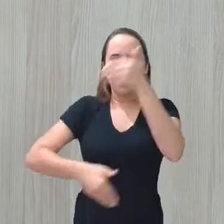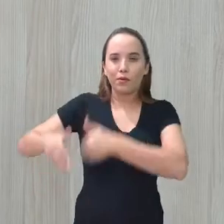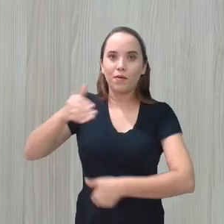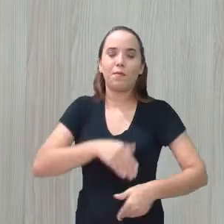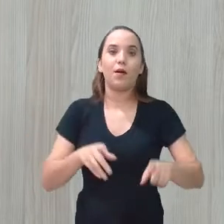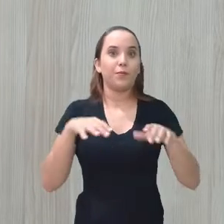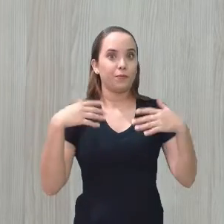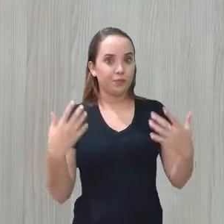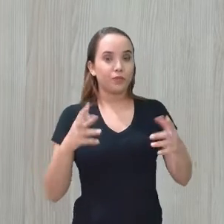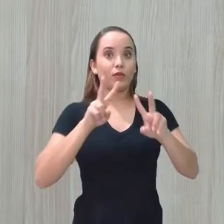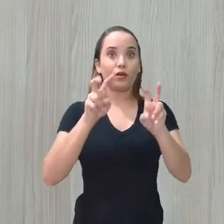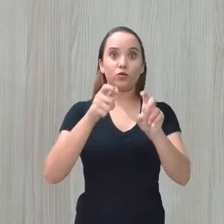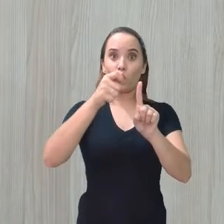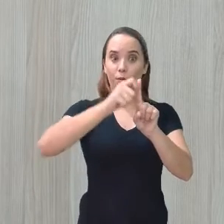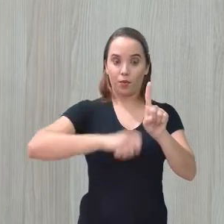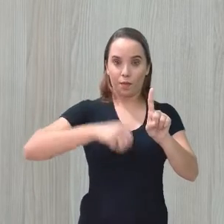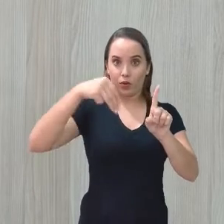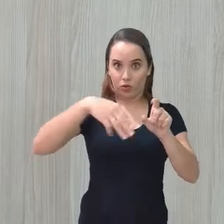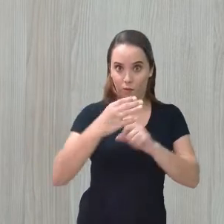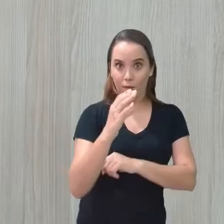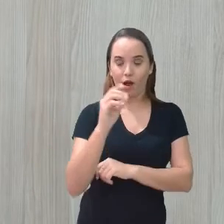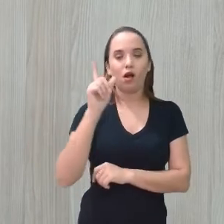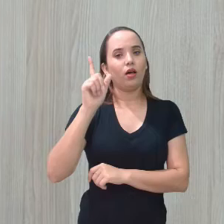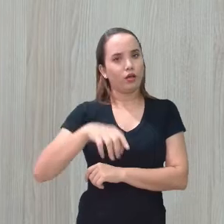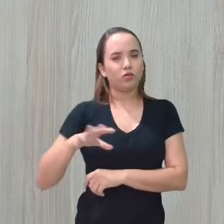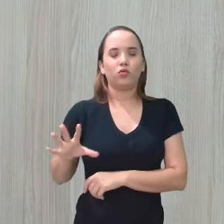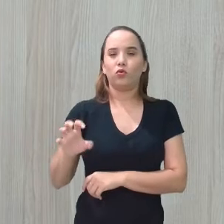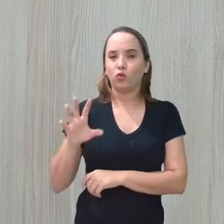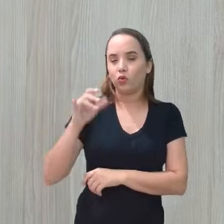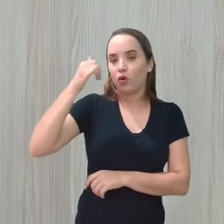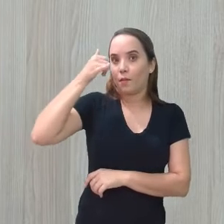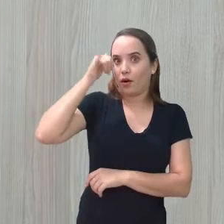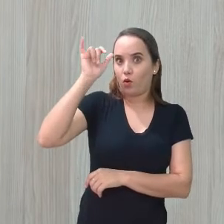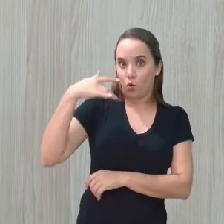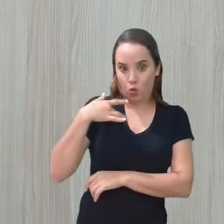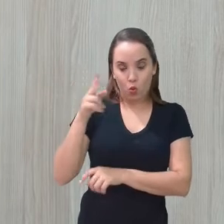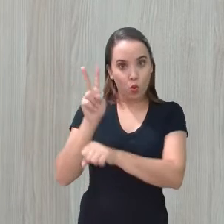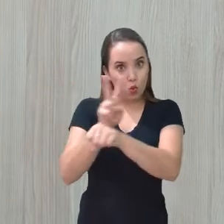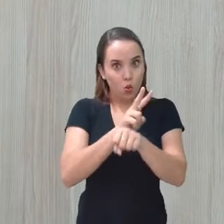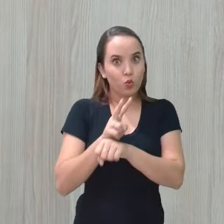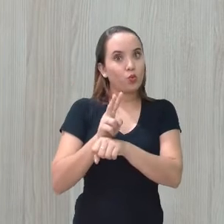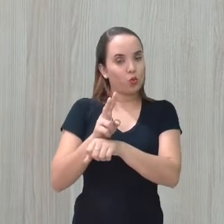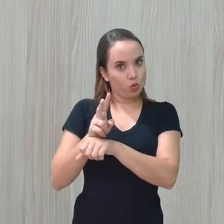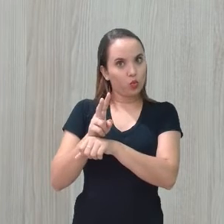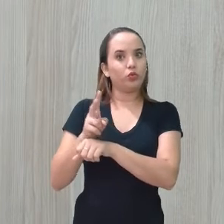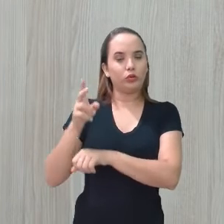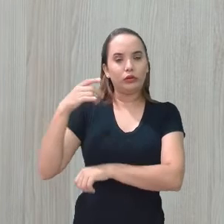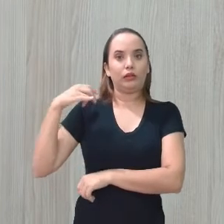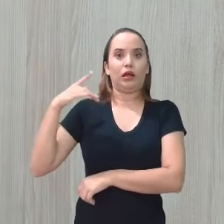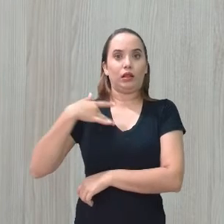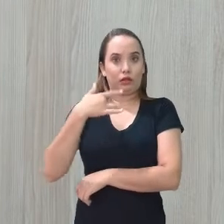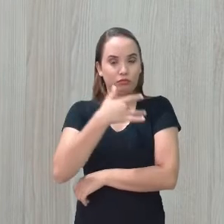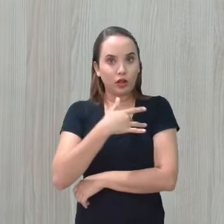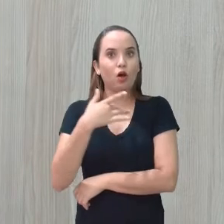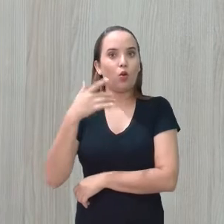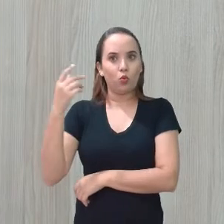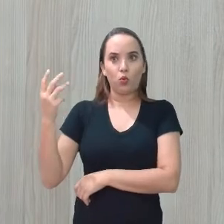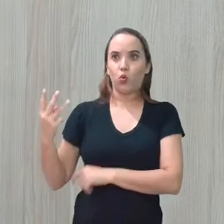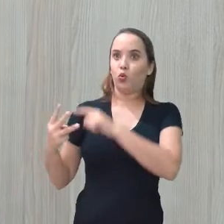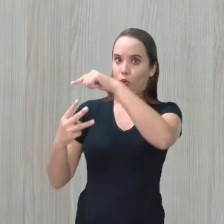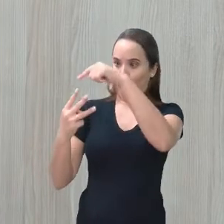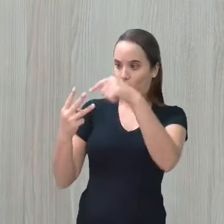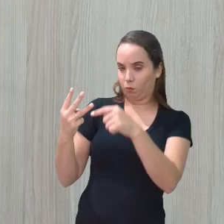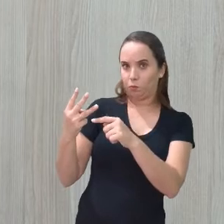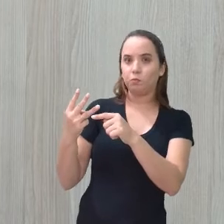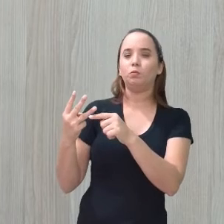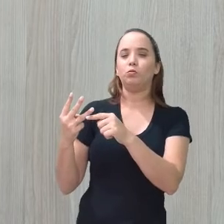de março, né, o mês de prevenção, tanto do câncer de colo do útero, endometriose e câncer de colo retal.